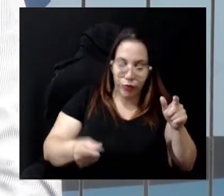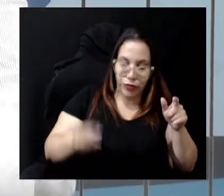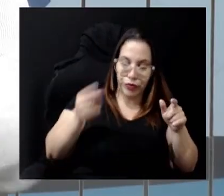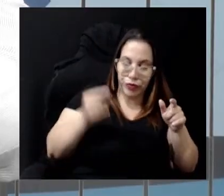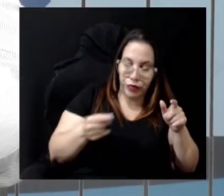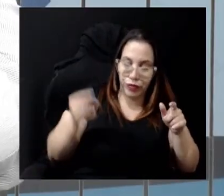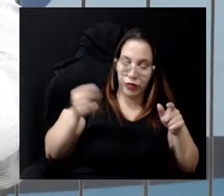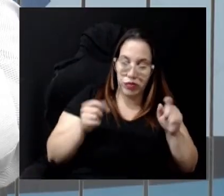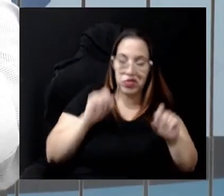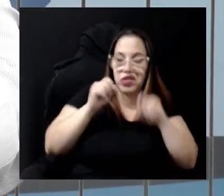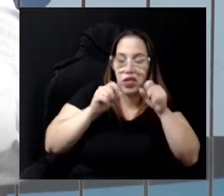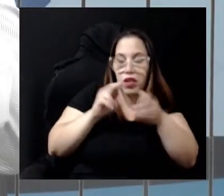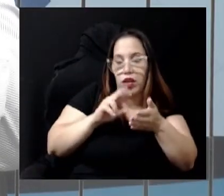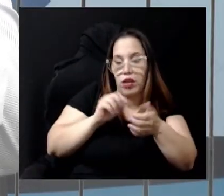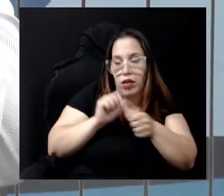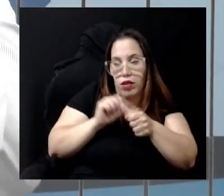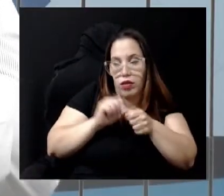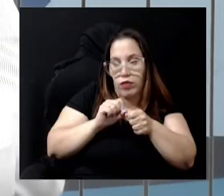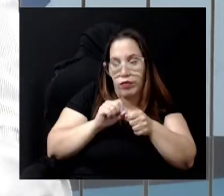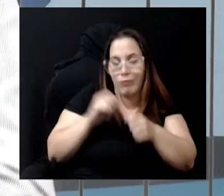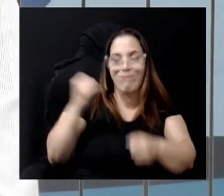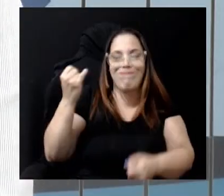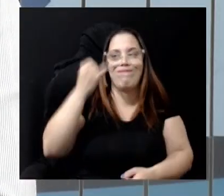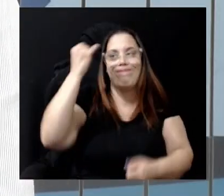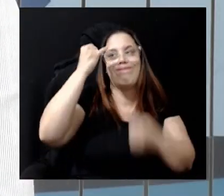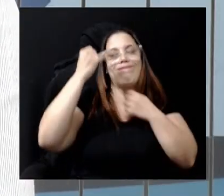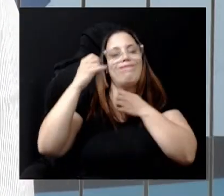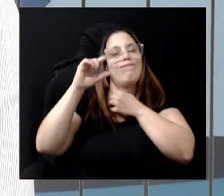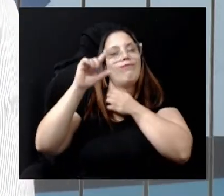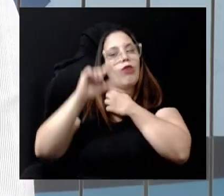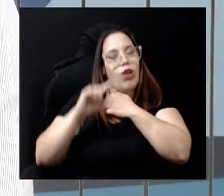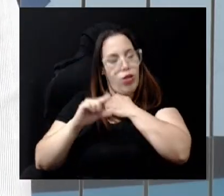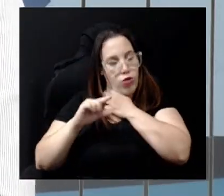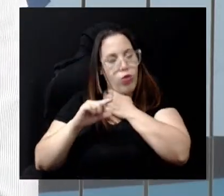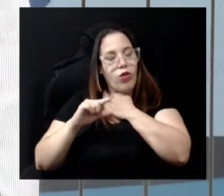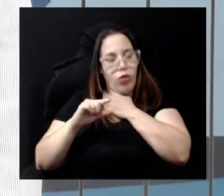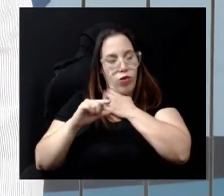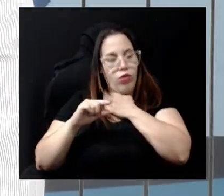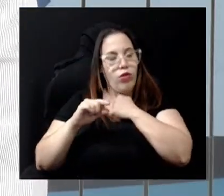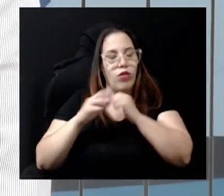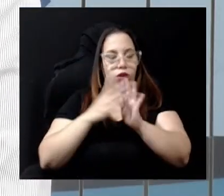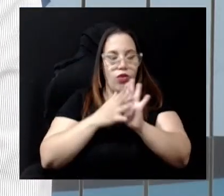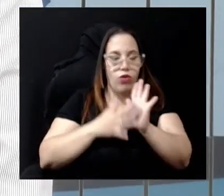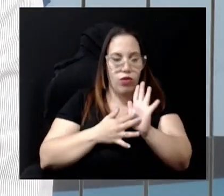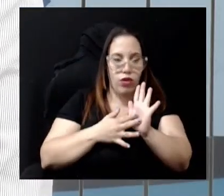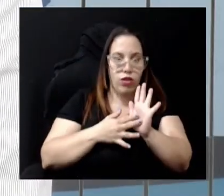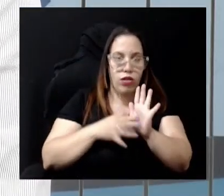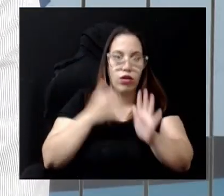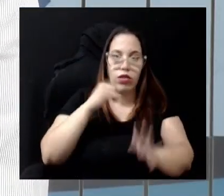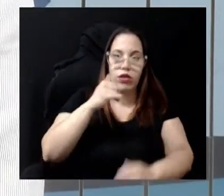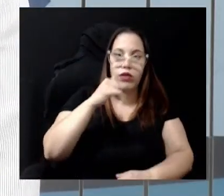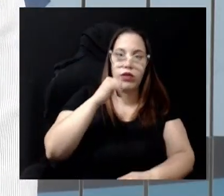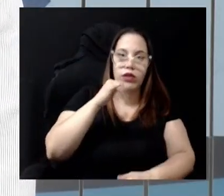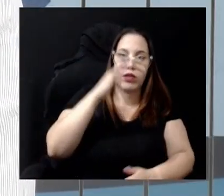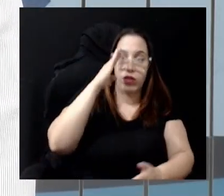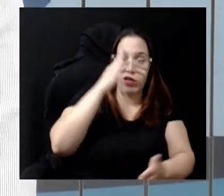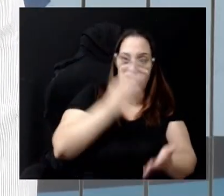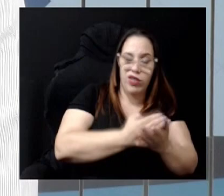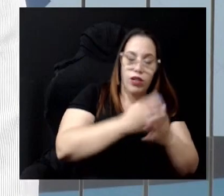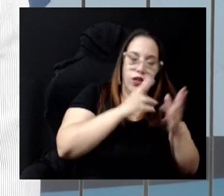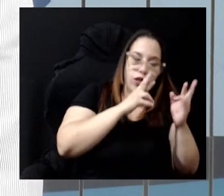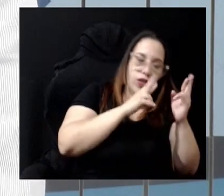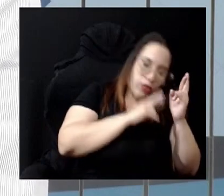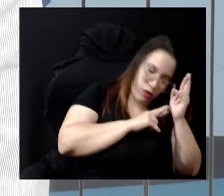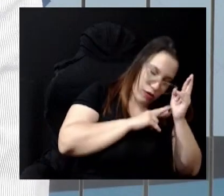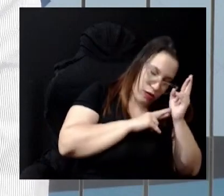fazendo, isso é algo importante, vai reduzir bastante a conta da sua energia elétrica. Inclusive, se você dorme cedo ou fica trancado